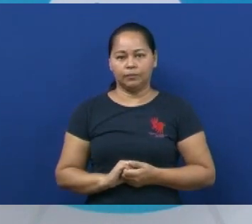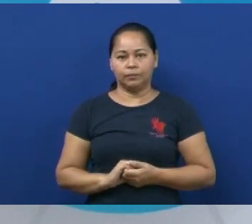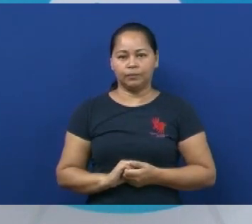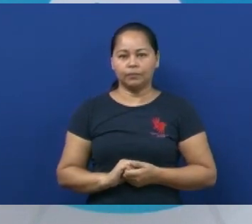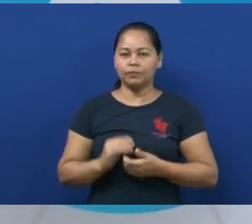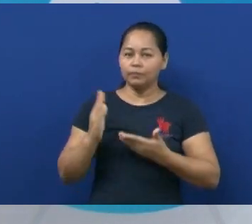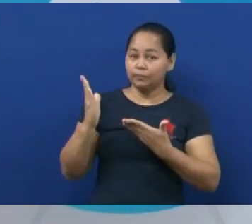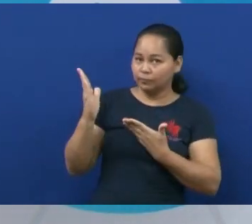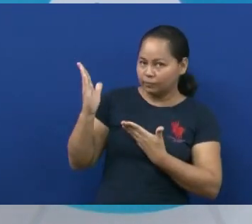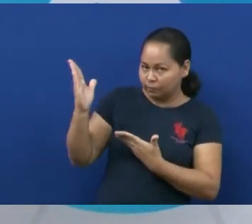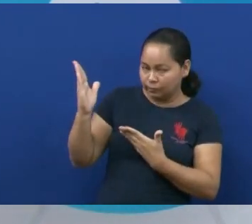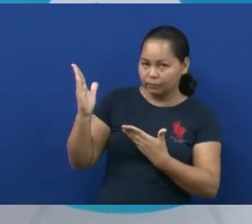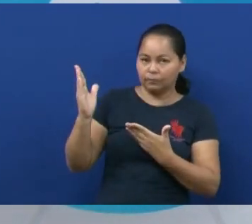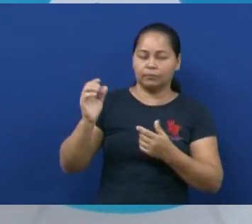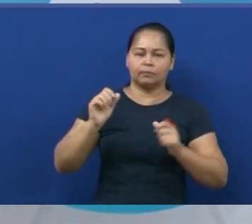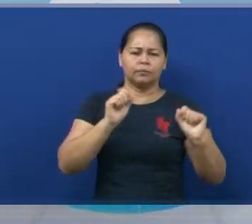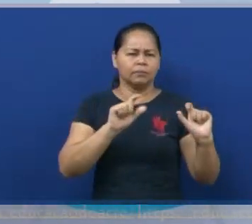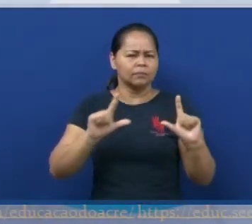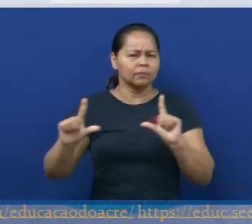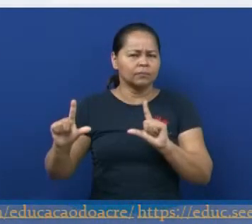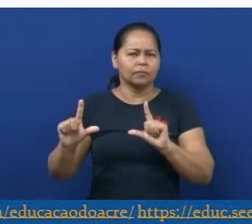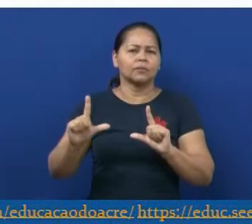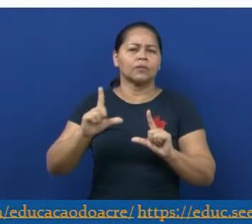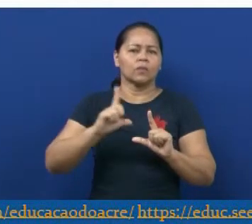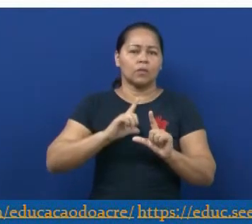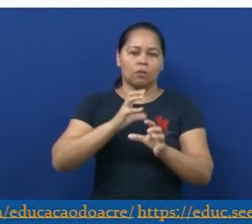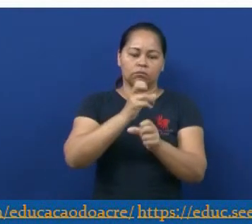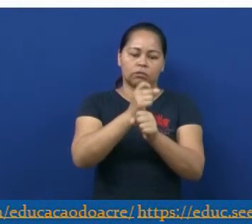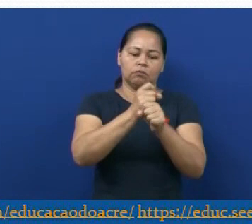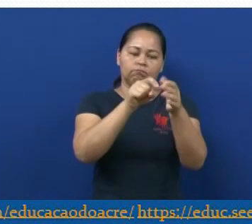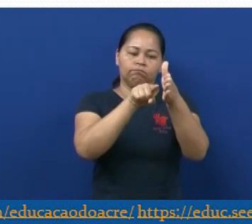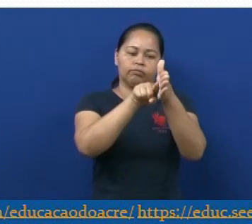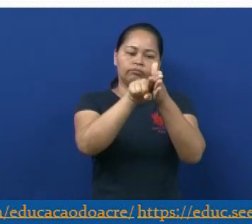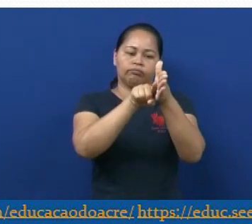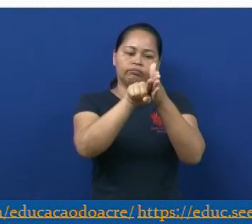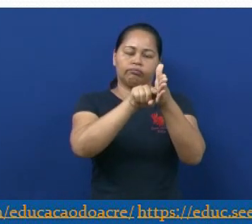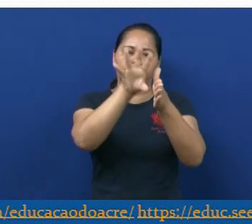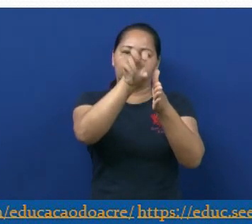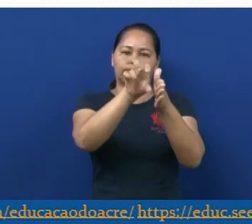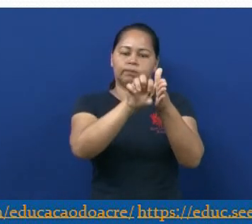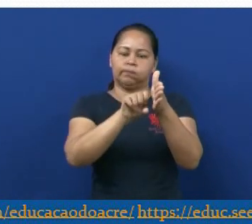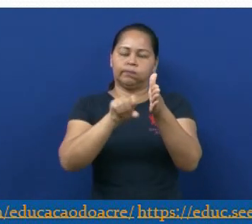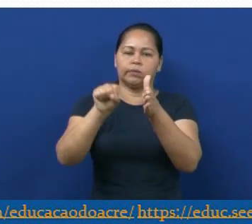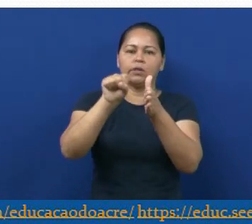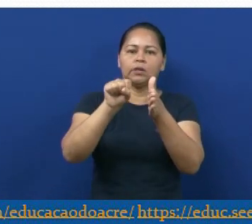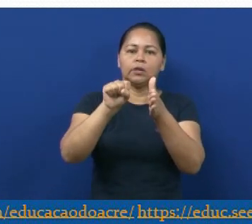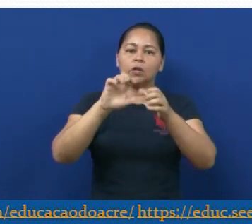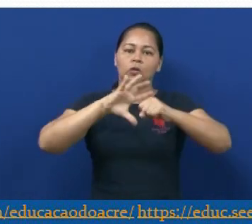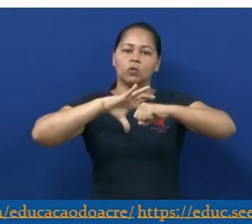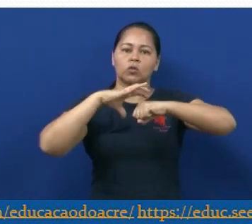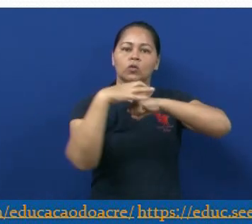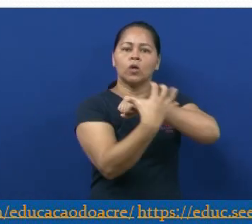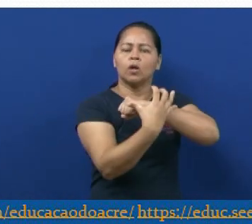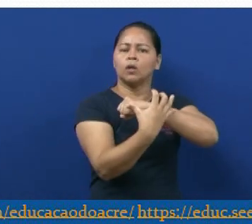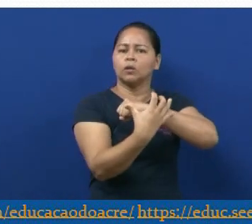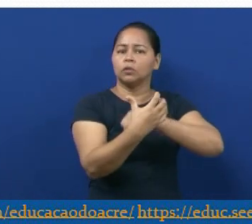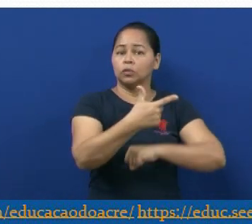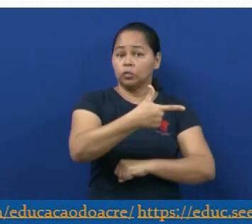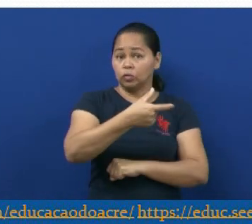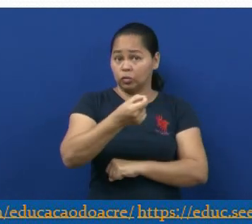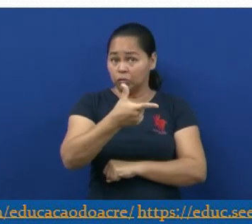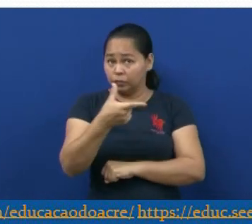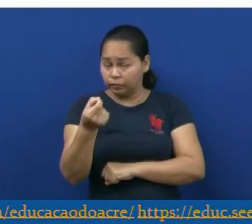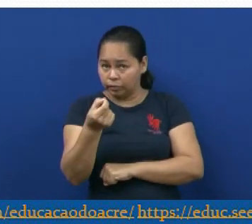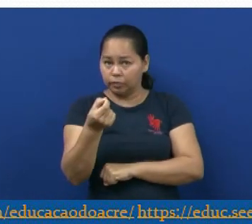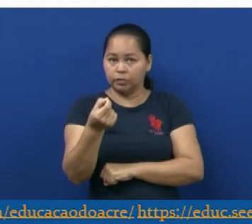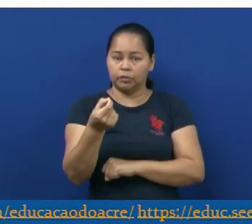No próximo slide, temos alguns dados aí que foi causado pelo coronavírus. Esse ano de 2020,